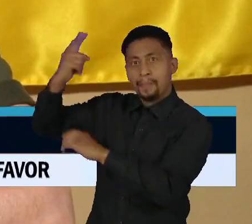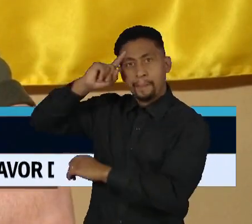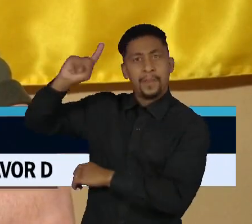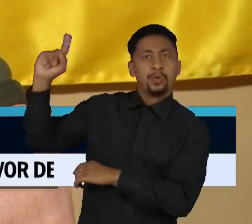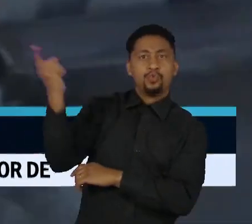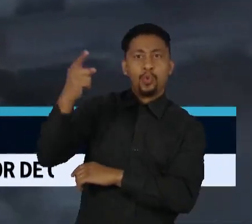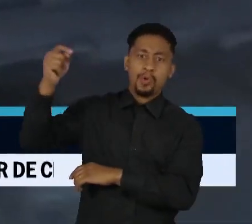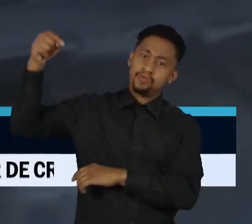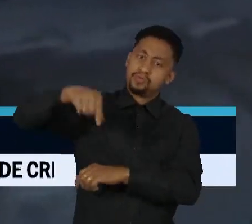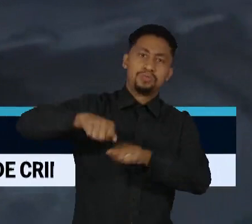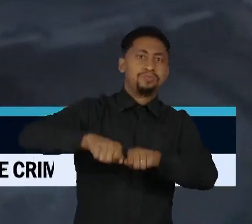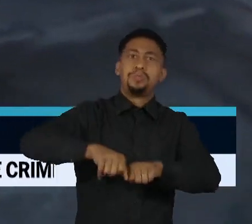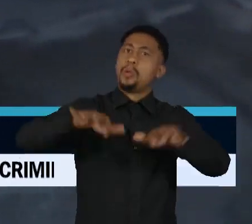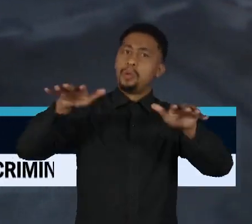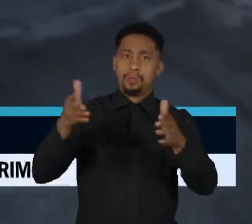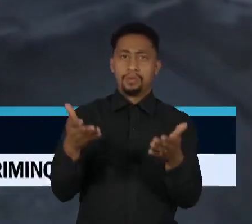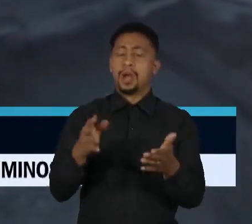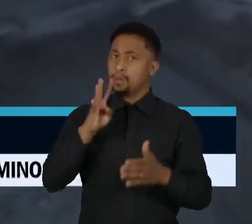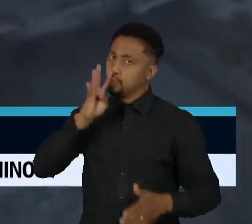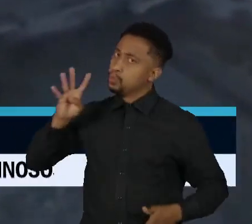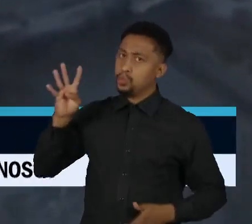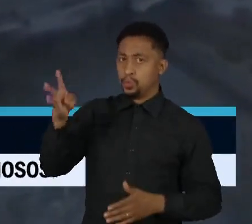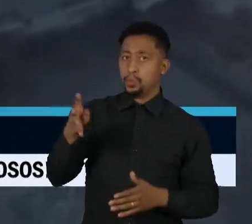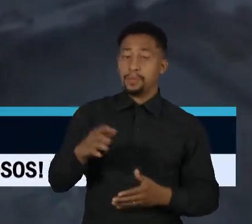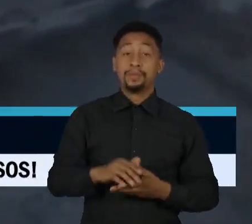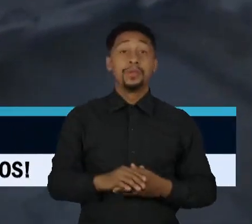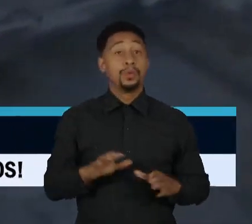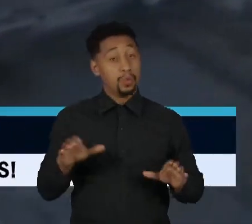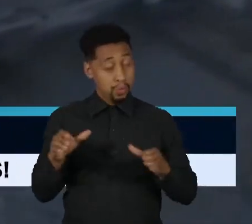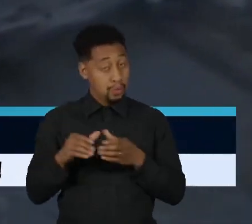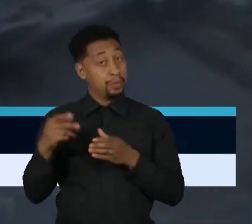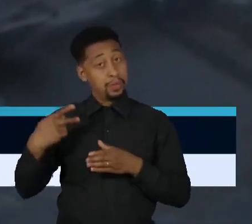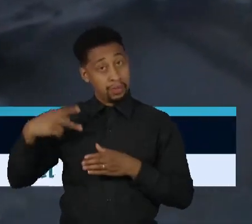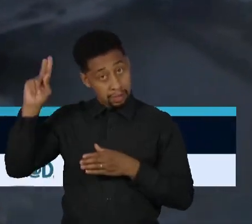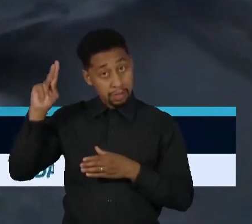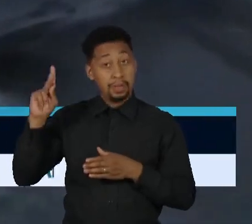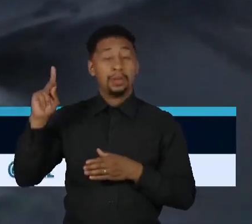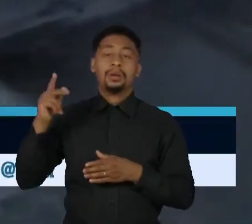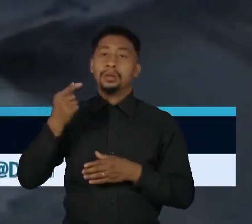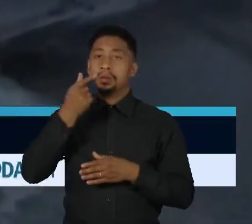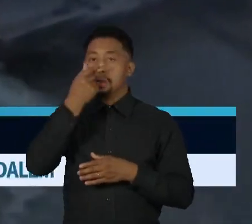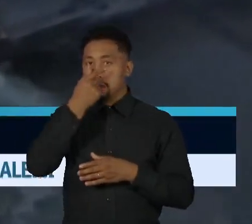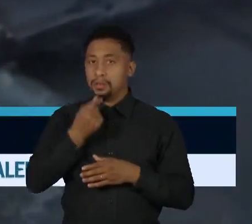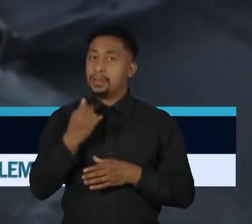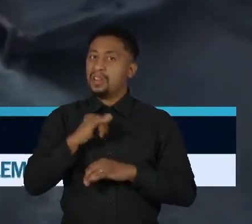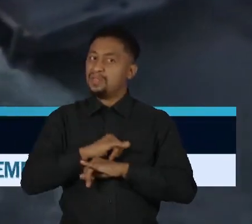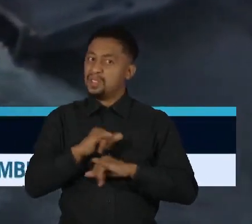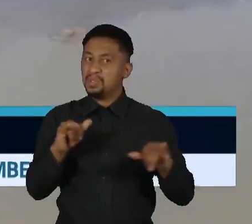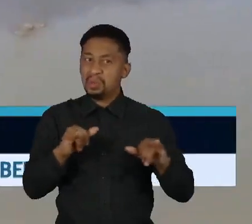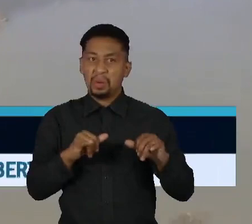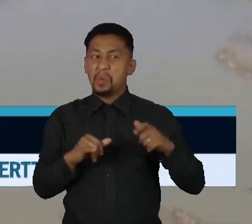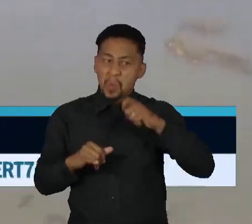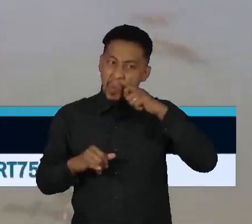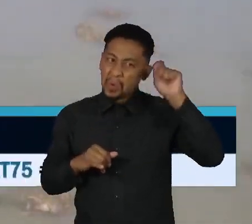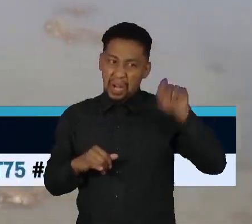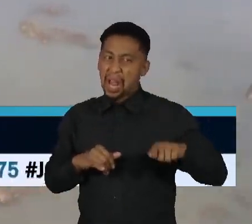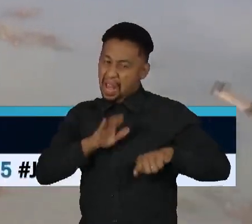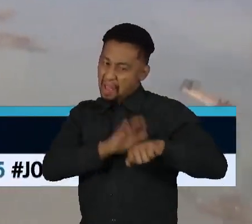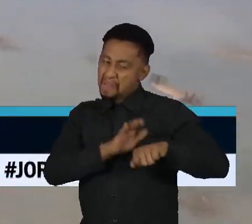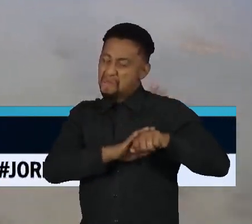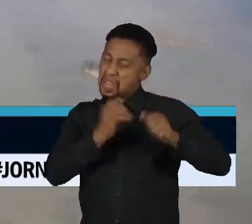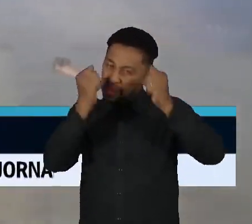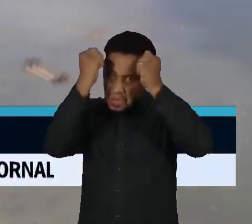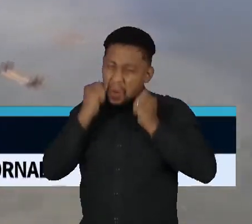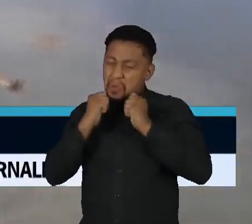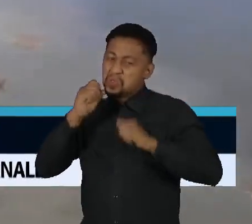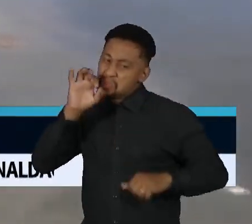afirmou Zelensky. Já o Kremlin diz que o ataque foi cometido pelo governo ucraniano em um ato terrorista. Nesta quinta-feira,